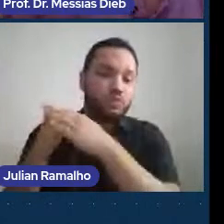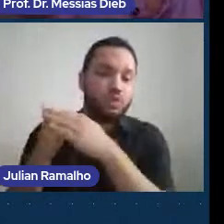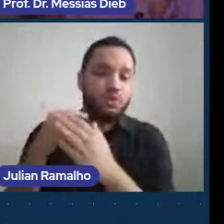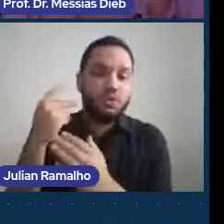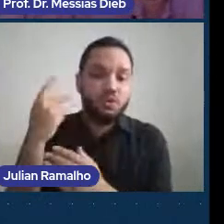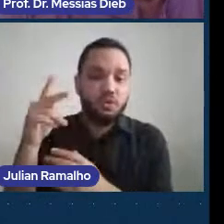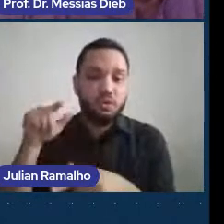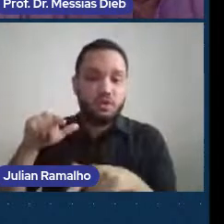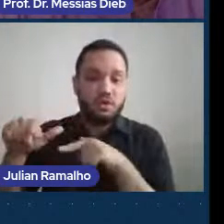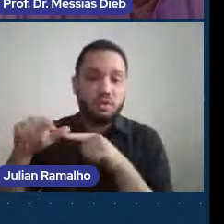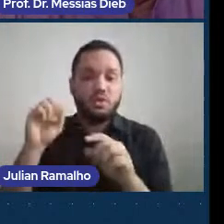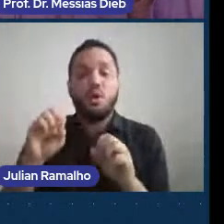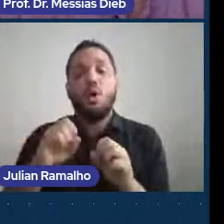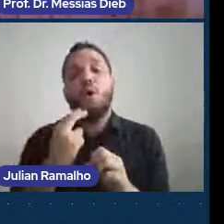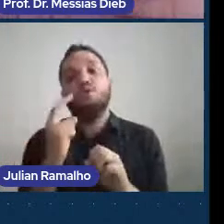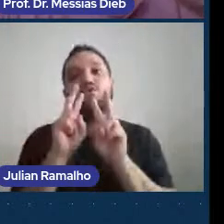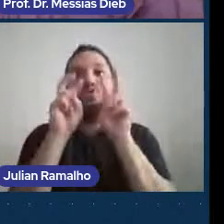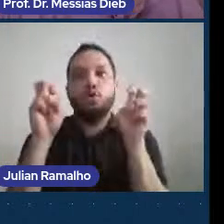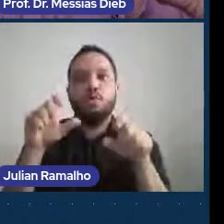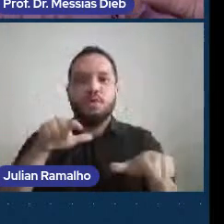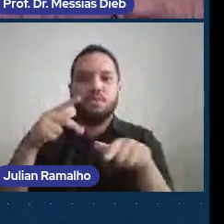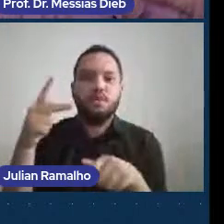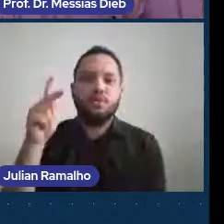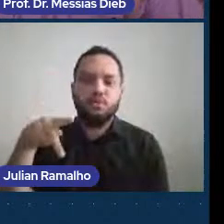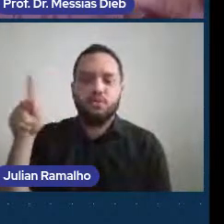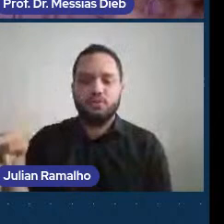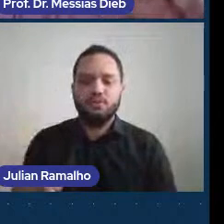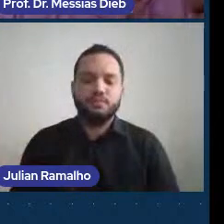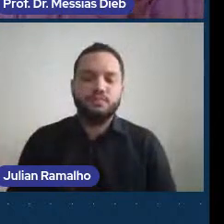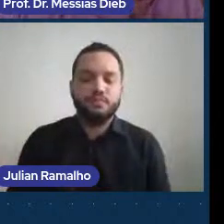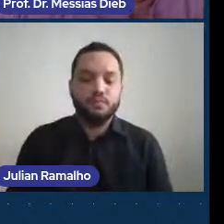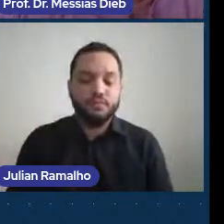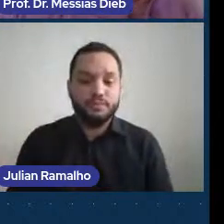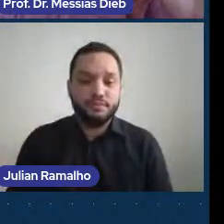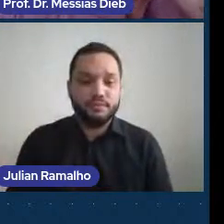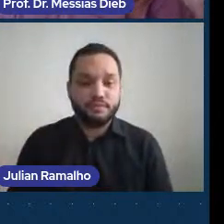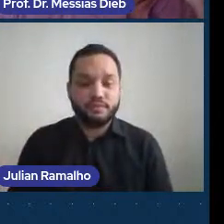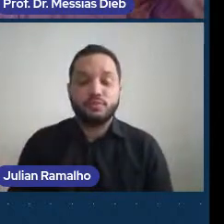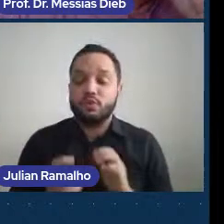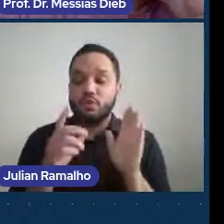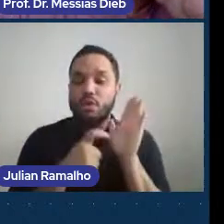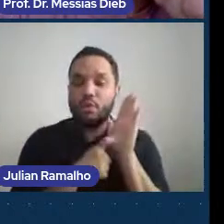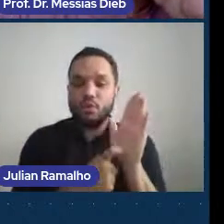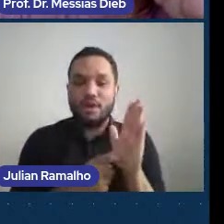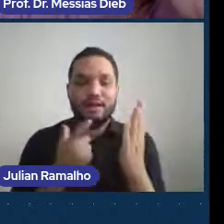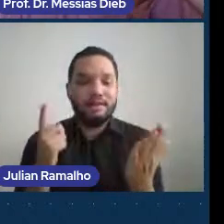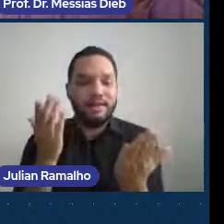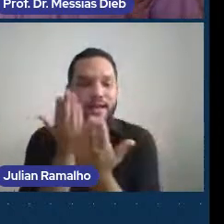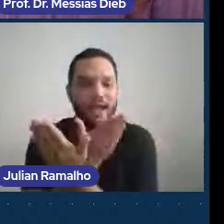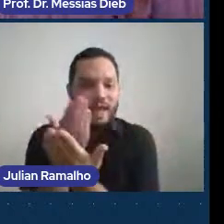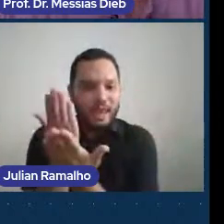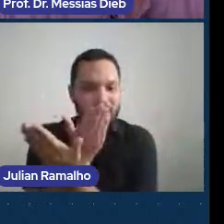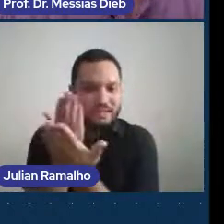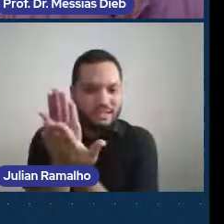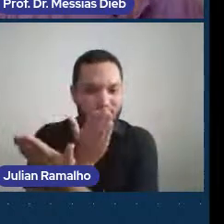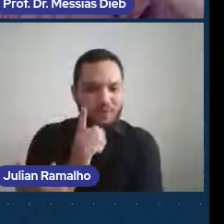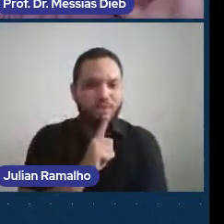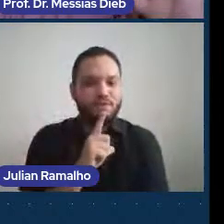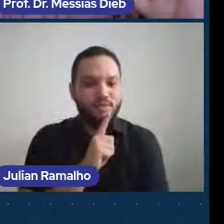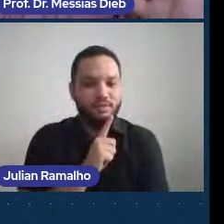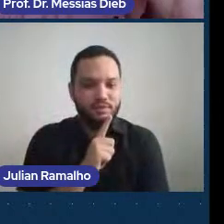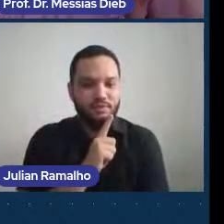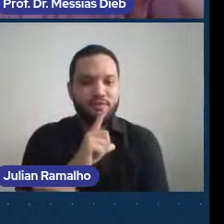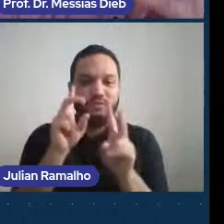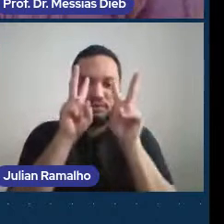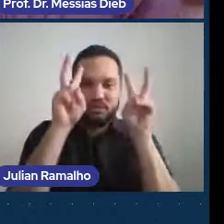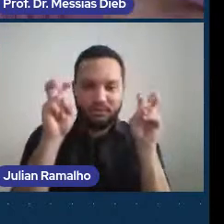ou sobre o trabalho do professor. Então, é só para mostrar que há uma relação entre esse tema, essa delimitação e